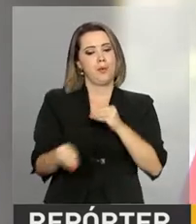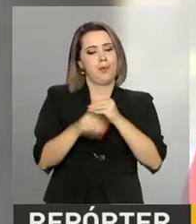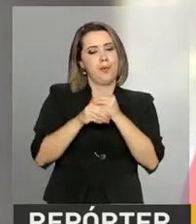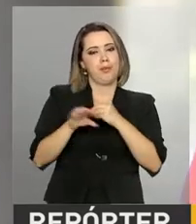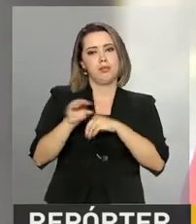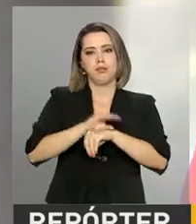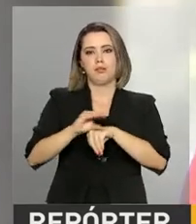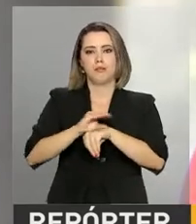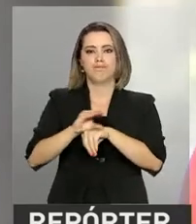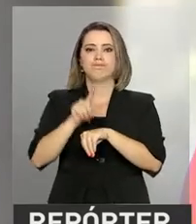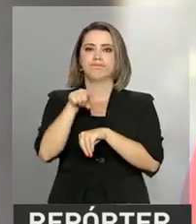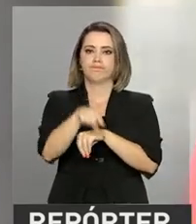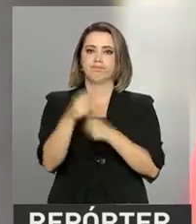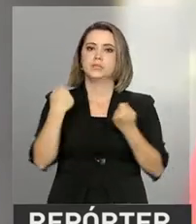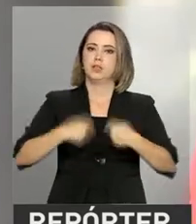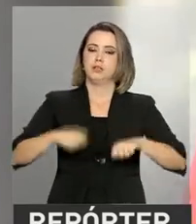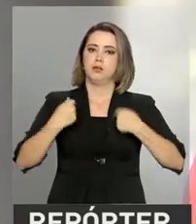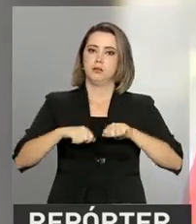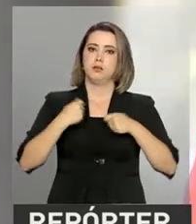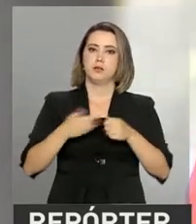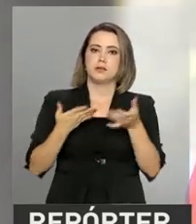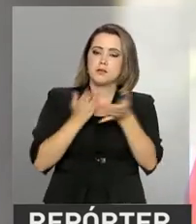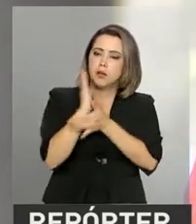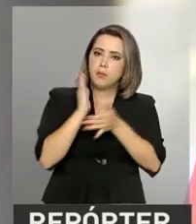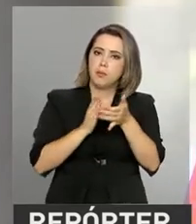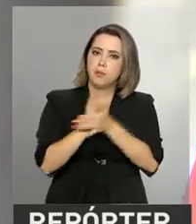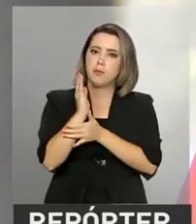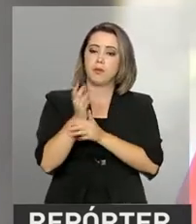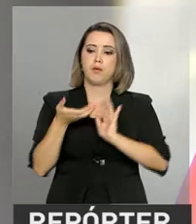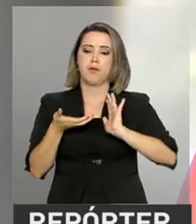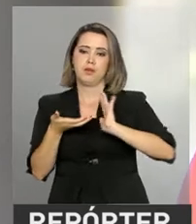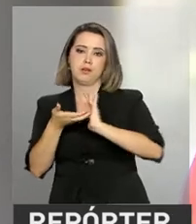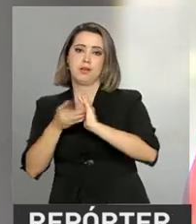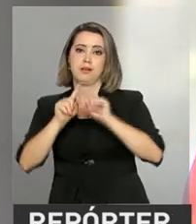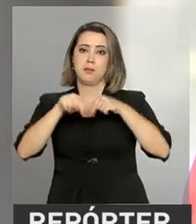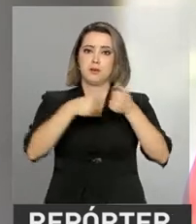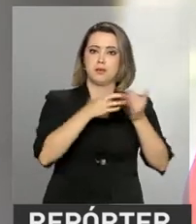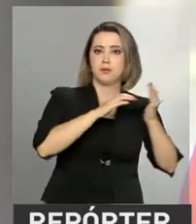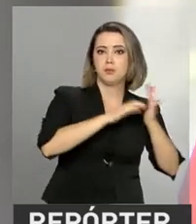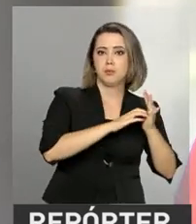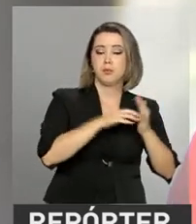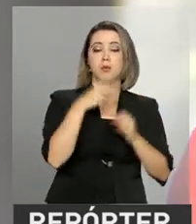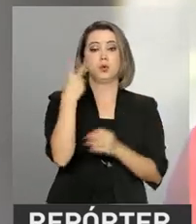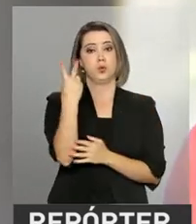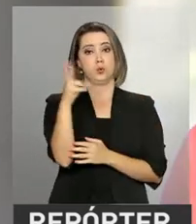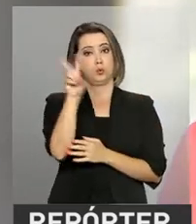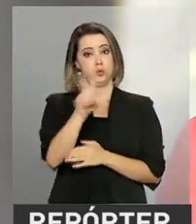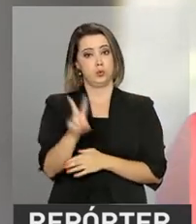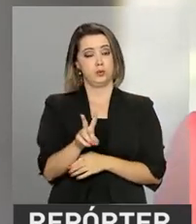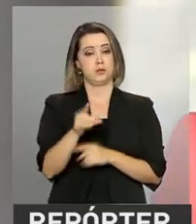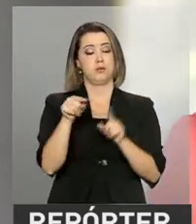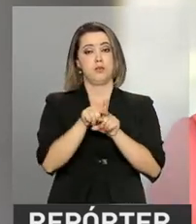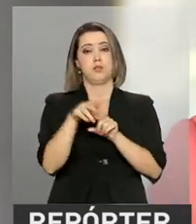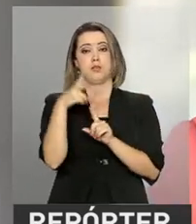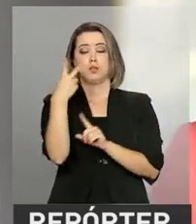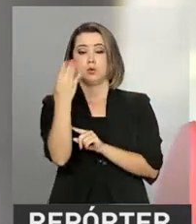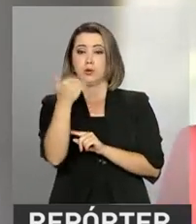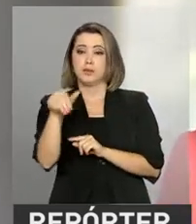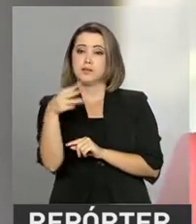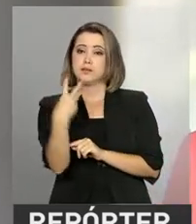constitucional ela precisa ser aprovada no plenário da câmara e do senado por dois terços dos parlamentares